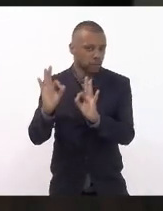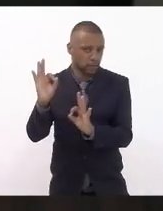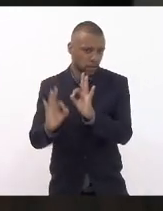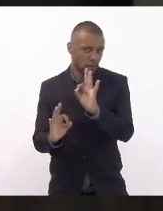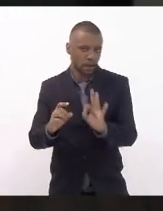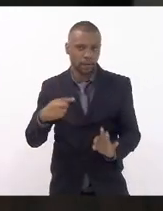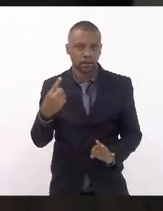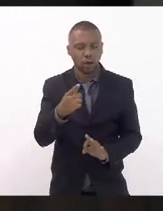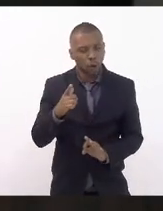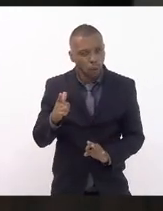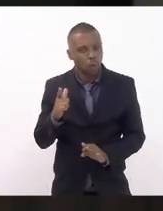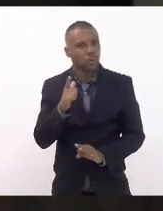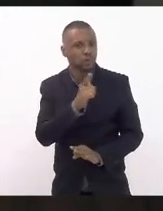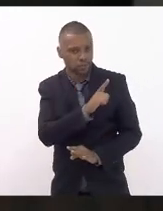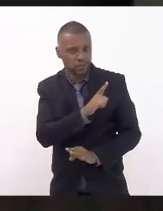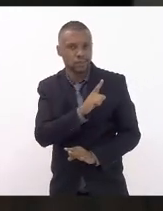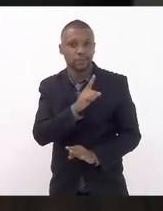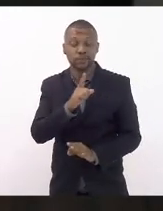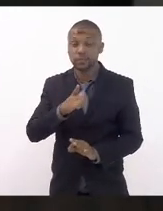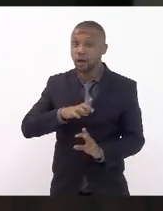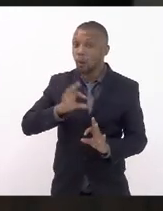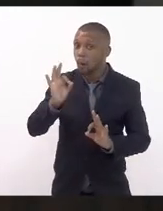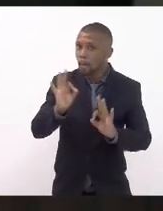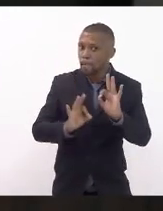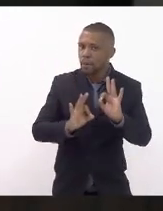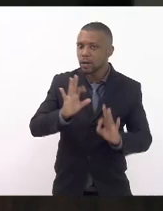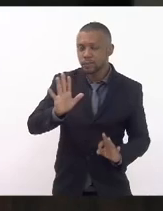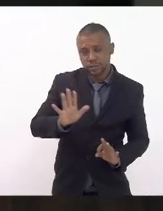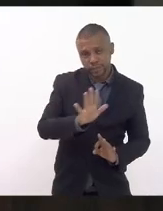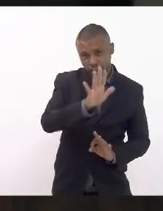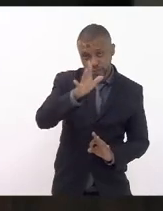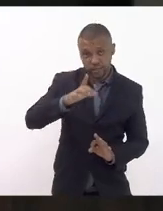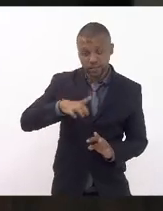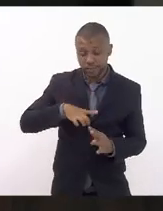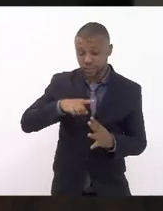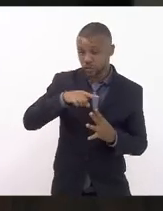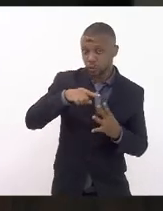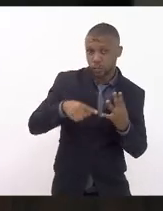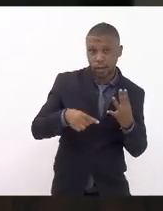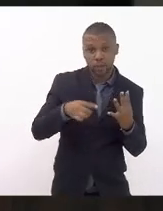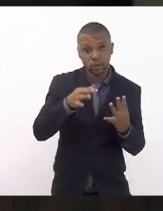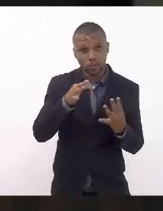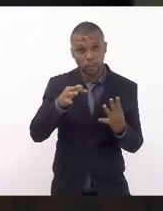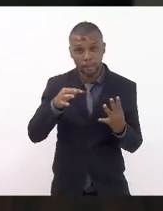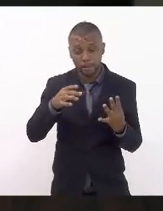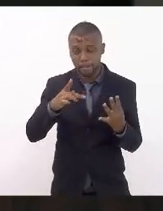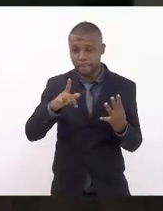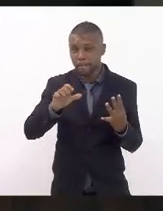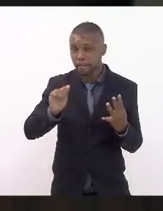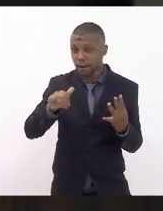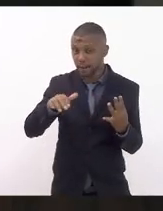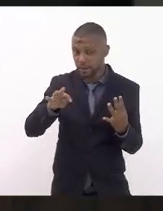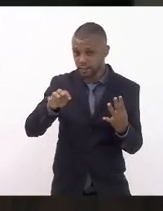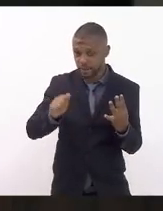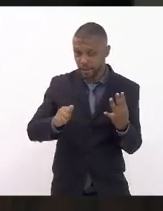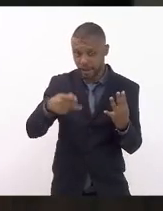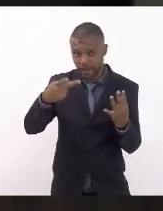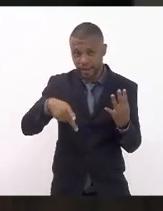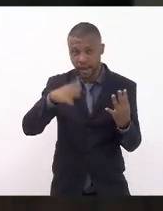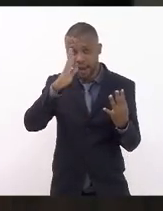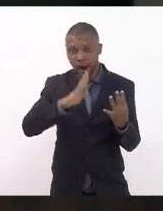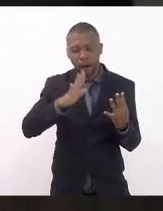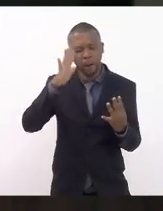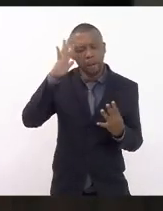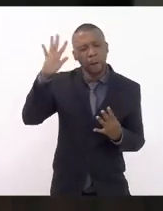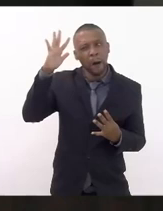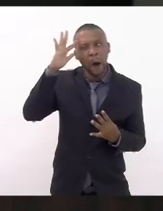possa... O Plano Nacional tem uma possibilidade de 4 plantas no Brasil. E nós, pensando grande,